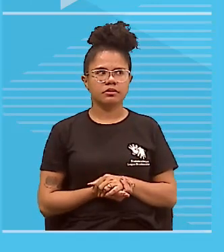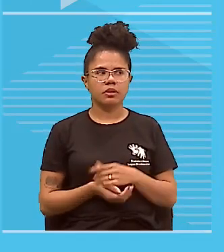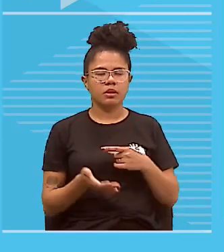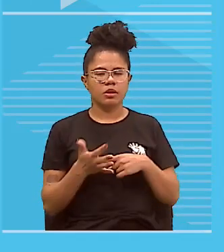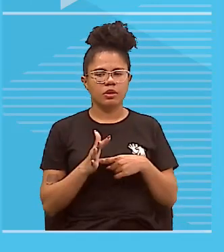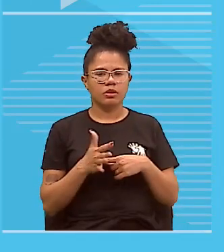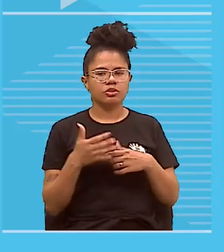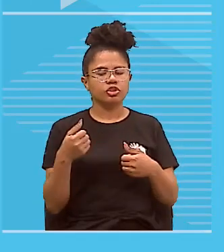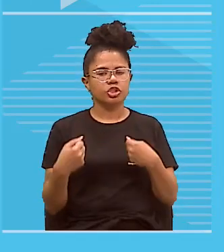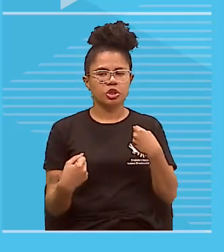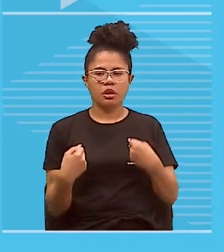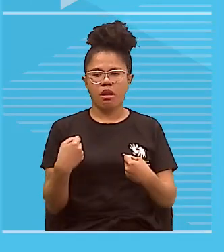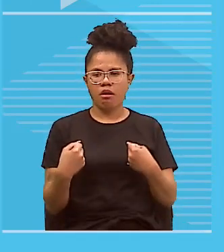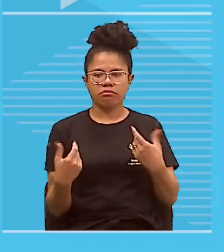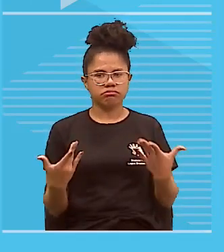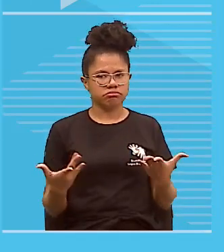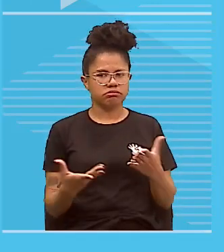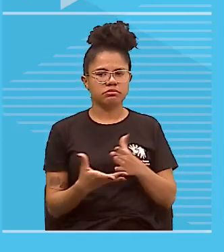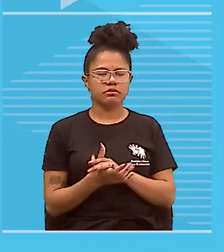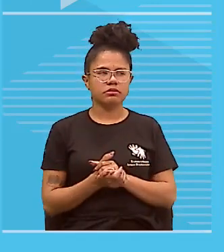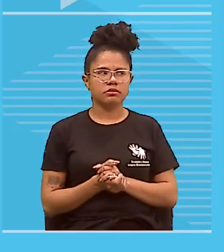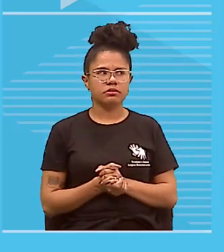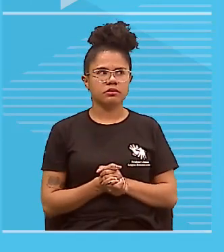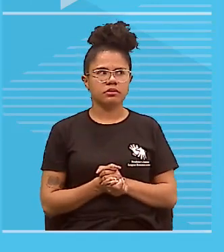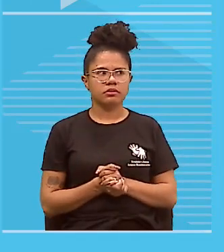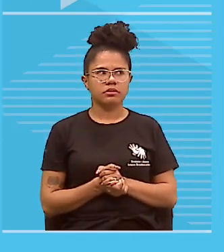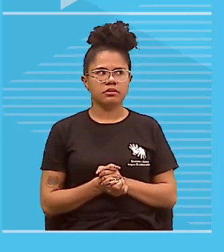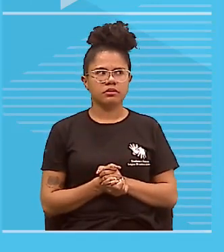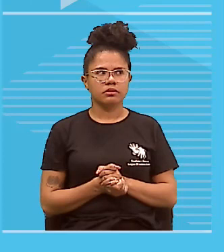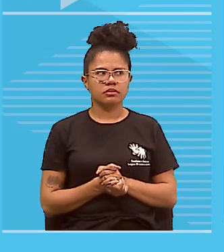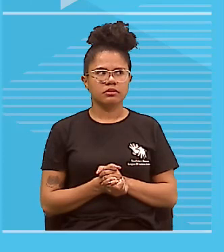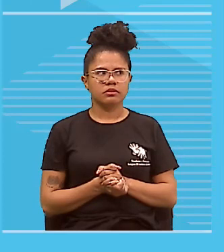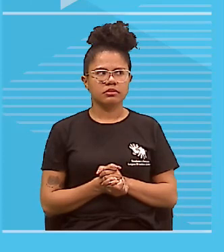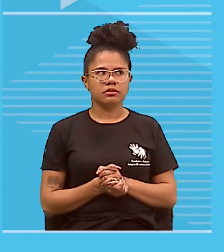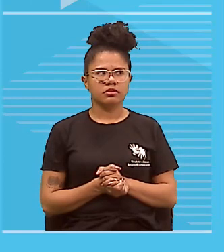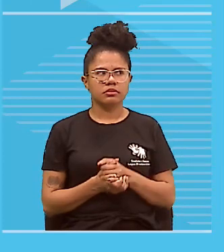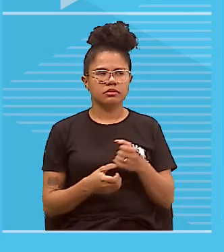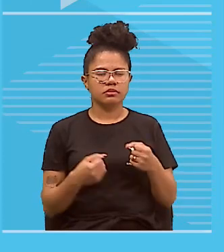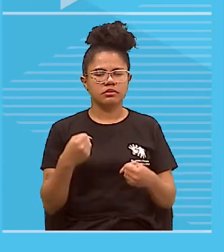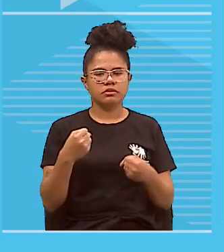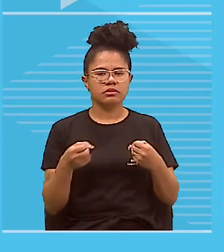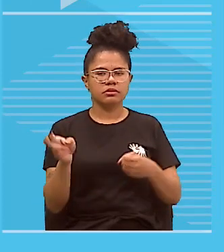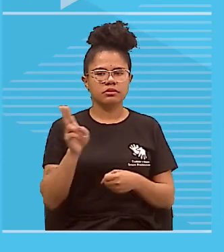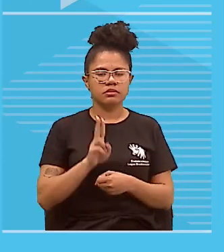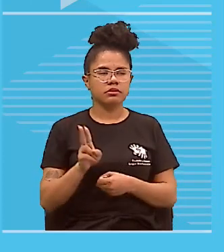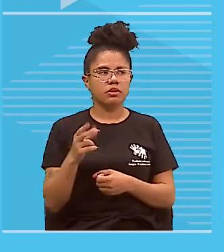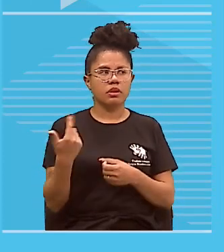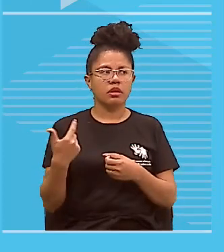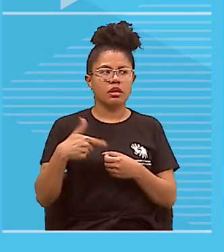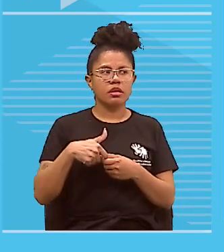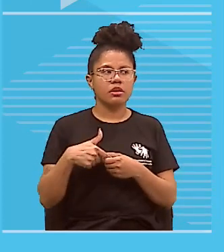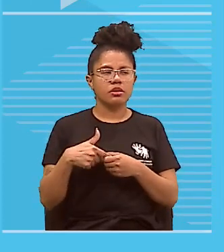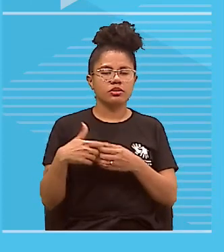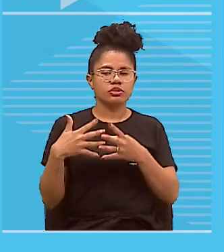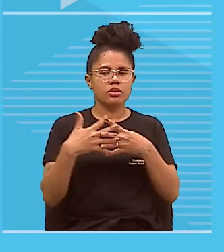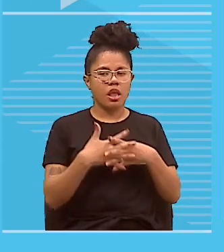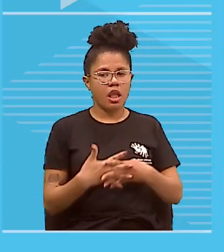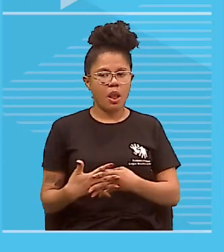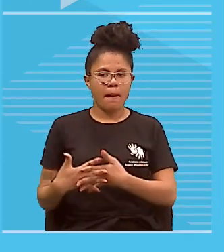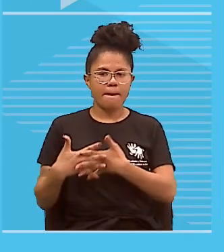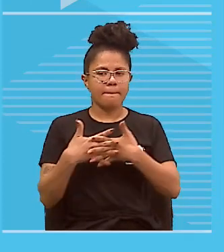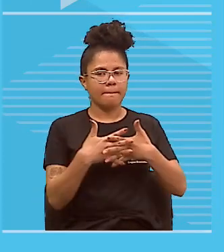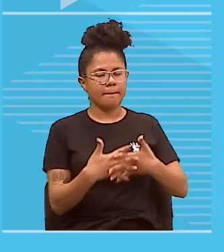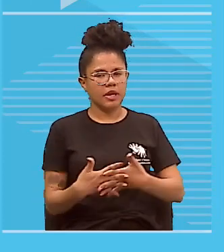de automóveis, sobretudo dos veículos que são a diesel, tá?